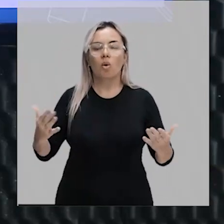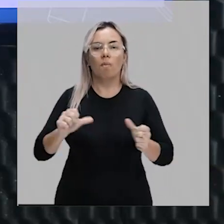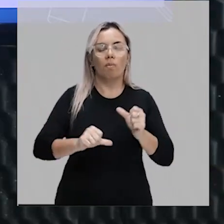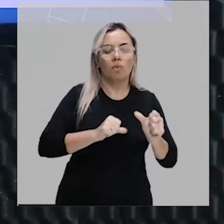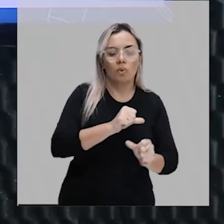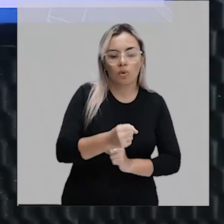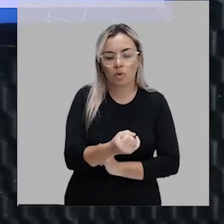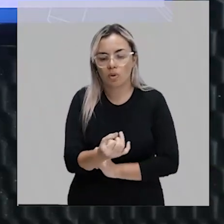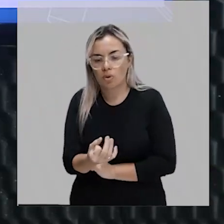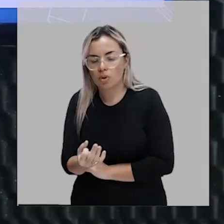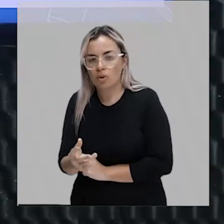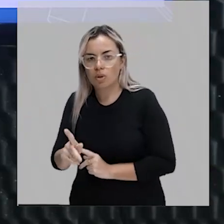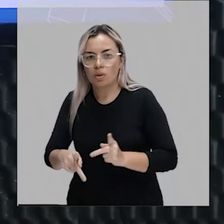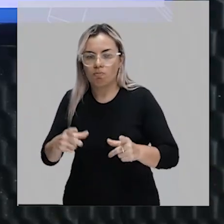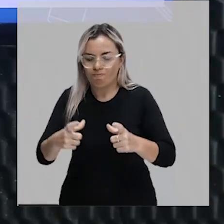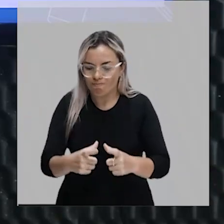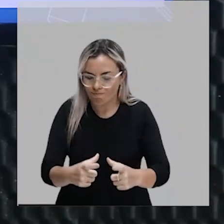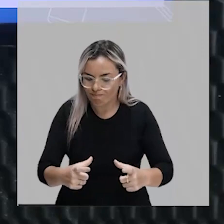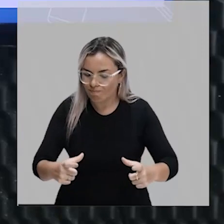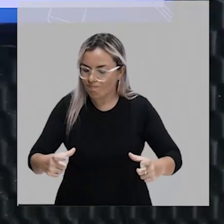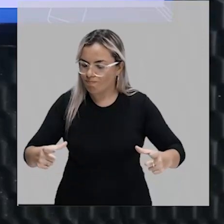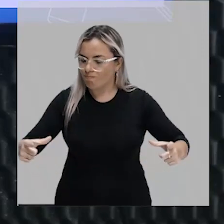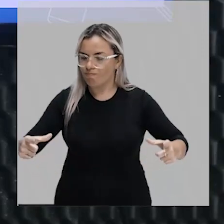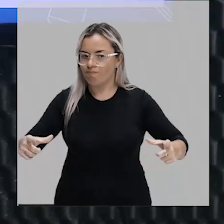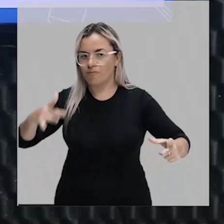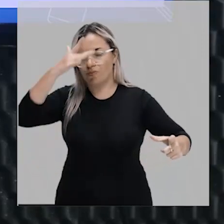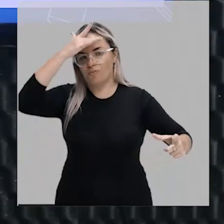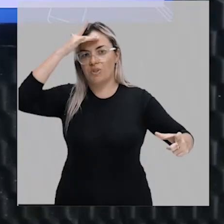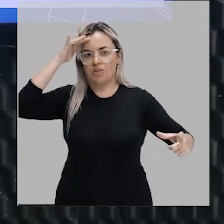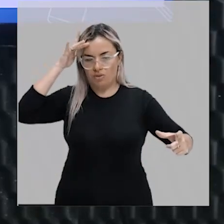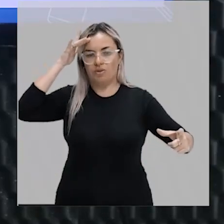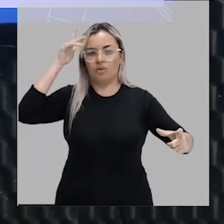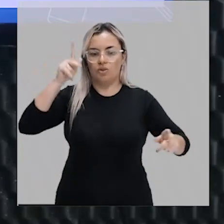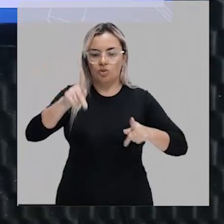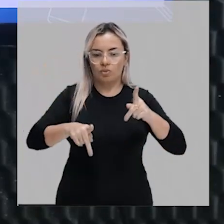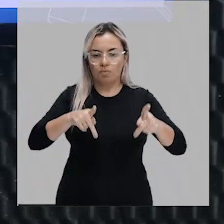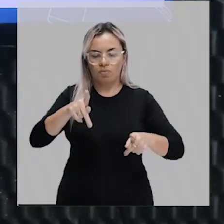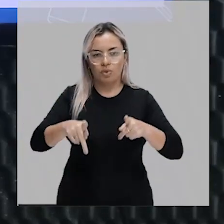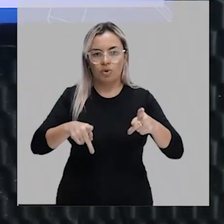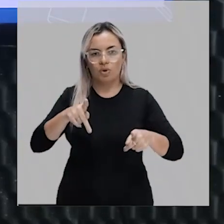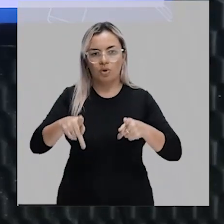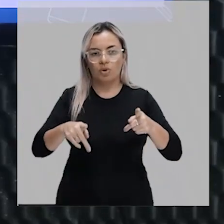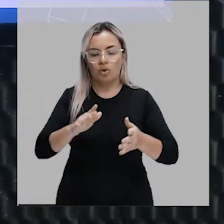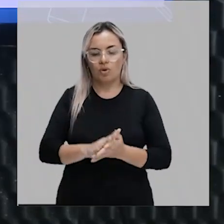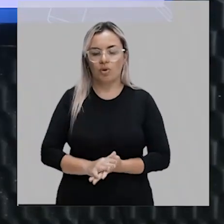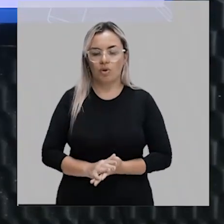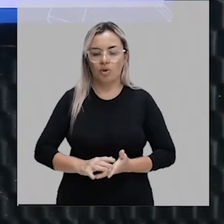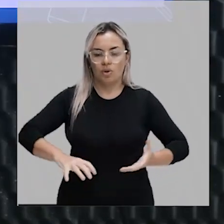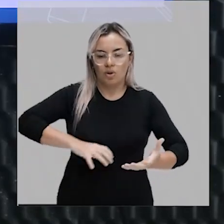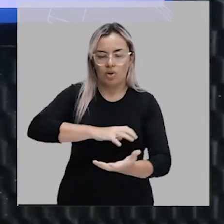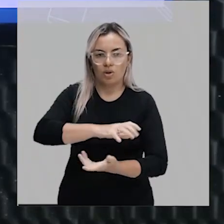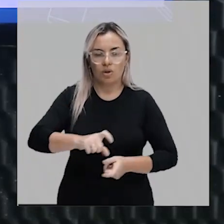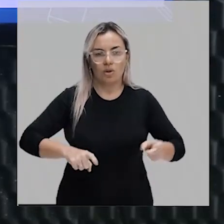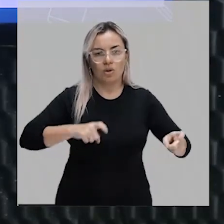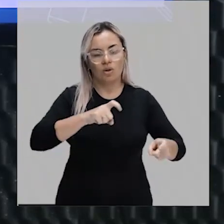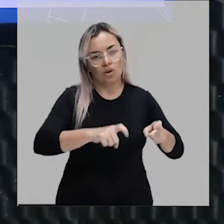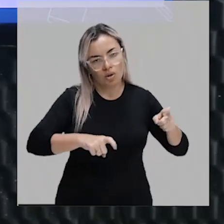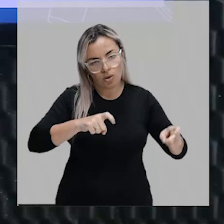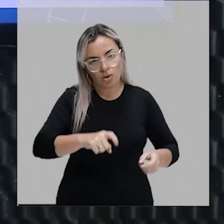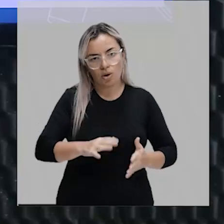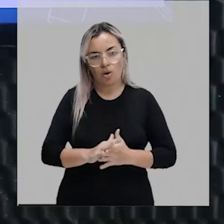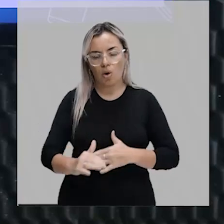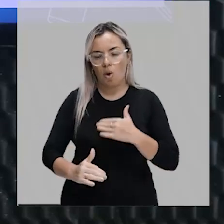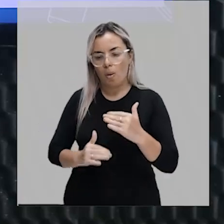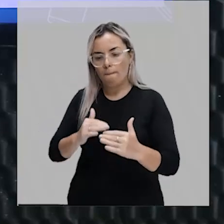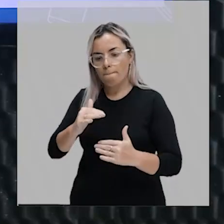demográfica, está se falando de crescimento populacional. A revolução agrícola, o processo da sedentarização,